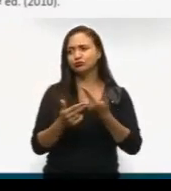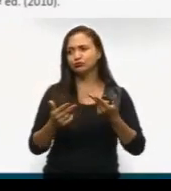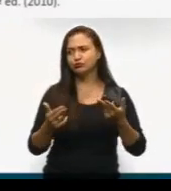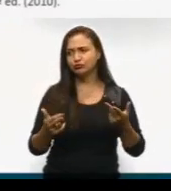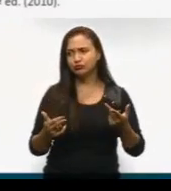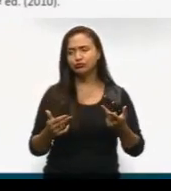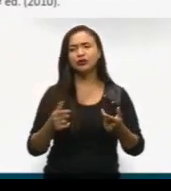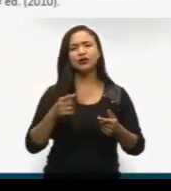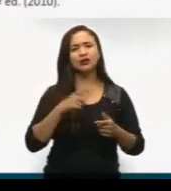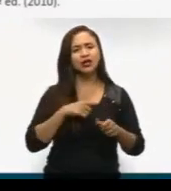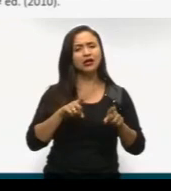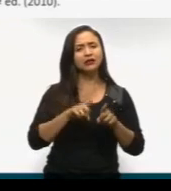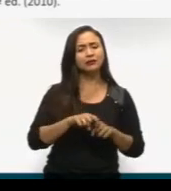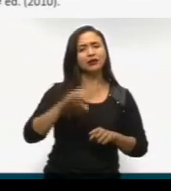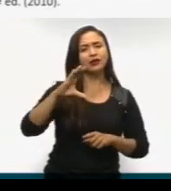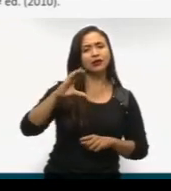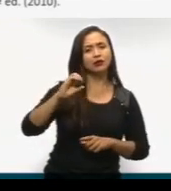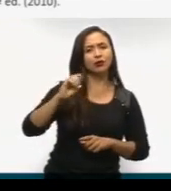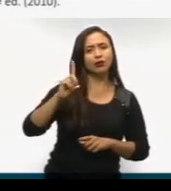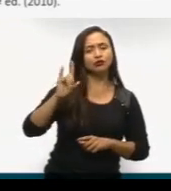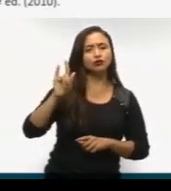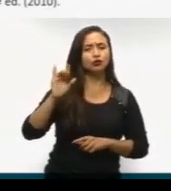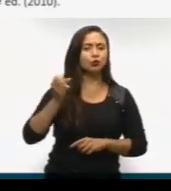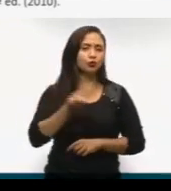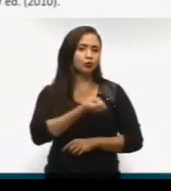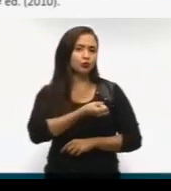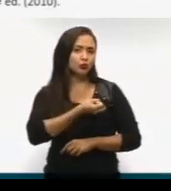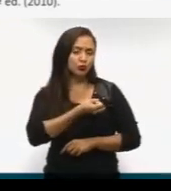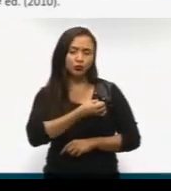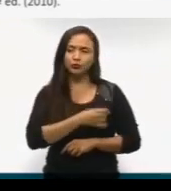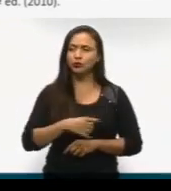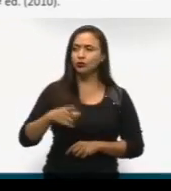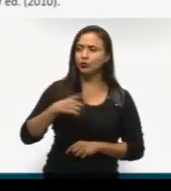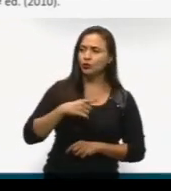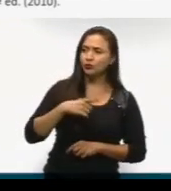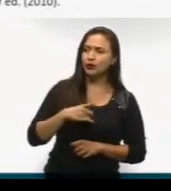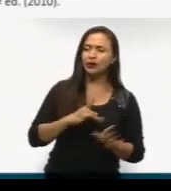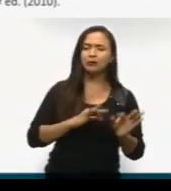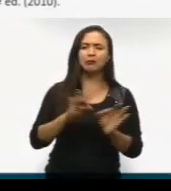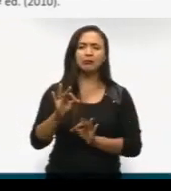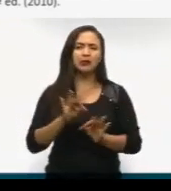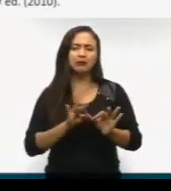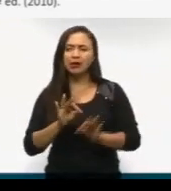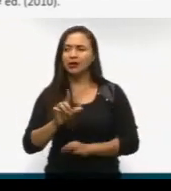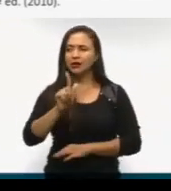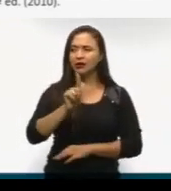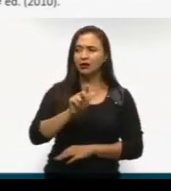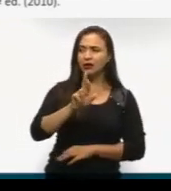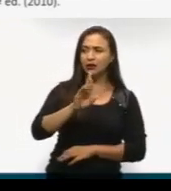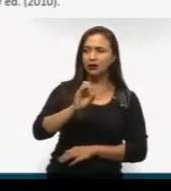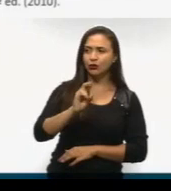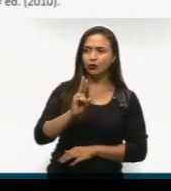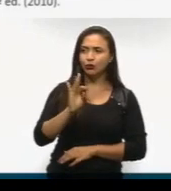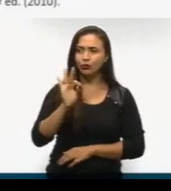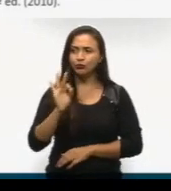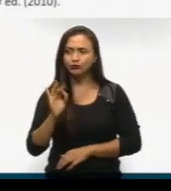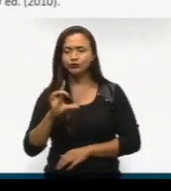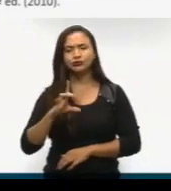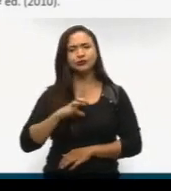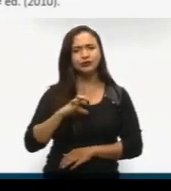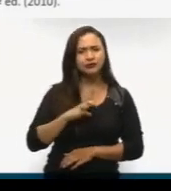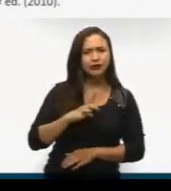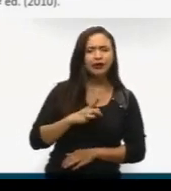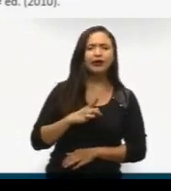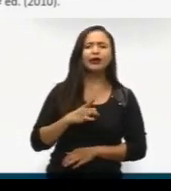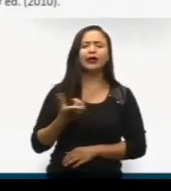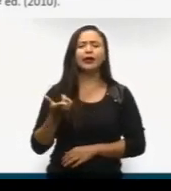o código dos itens. Então, olha só, ele começa aqui, ó. Grout, preparo com argamassa de cimento, areia, sem